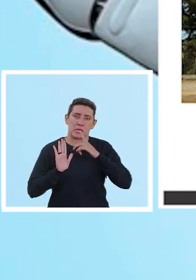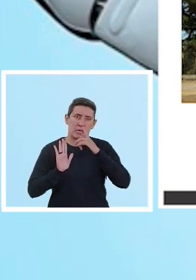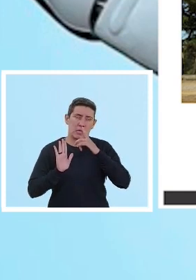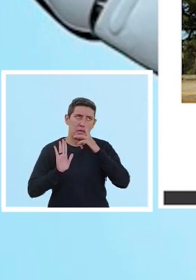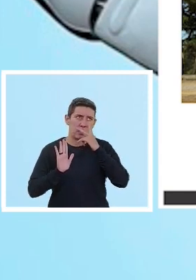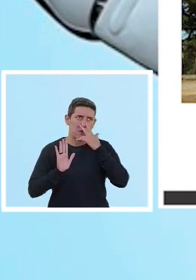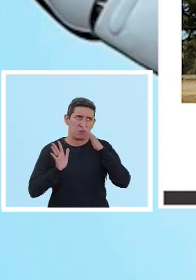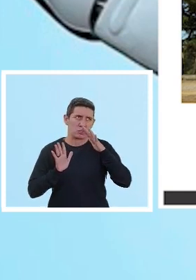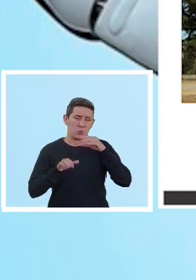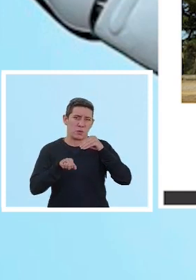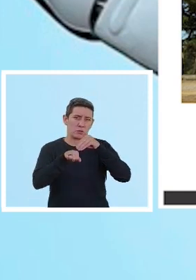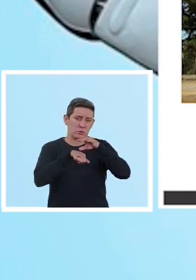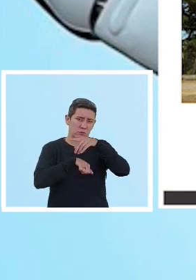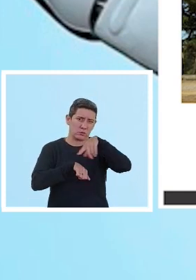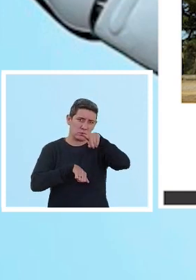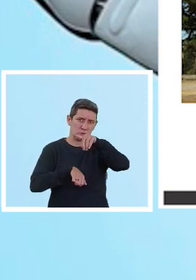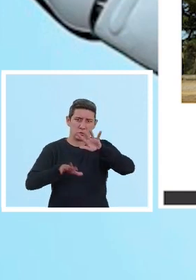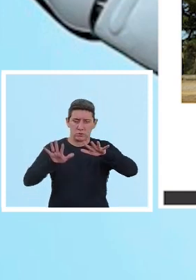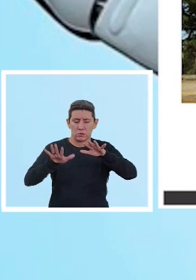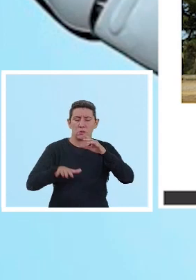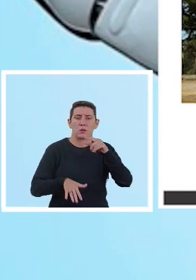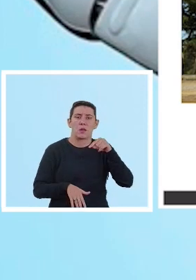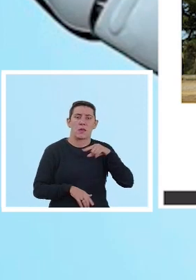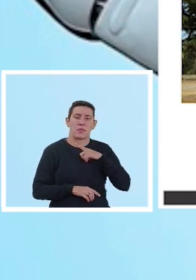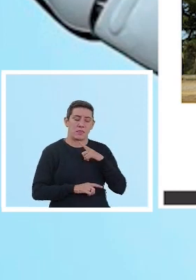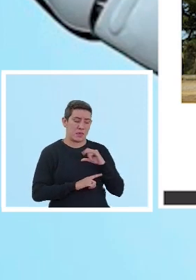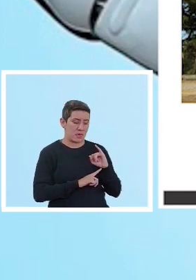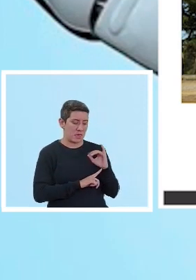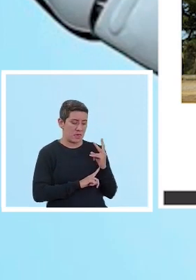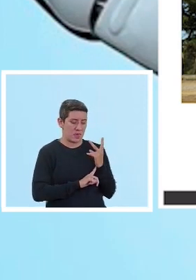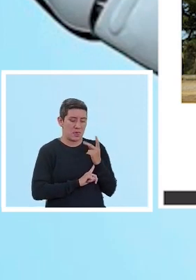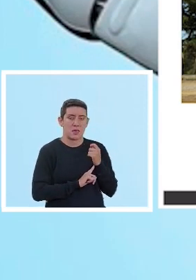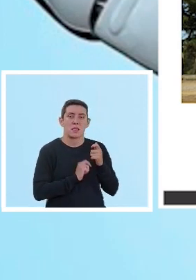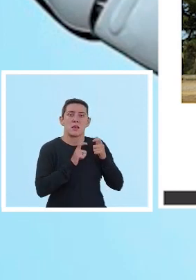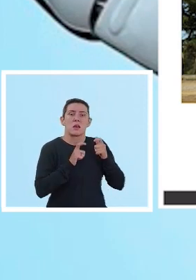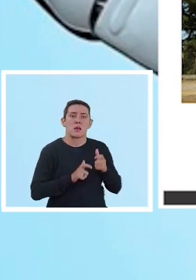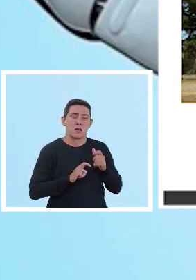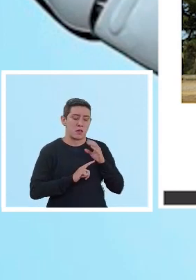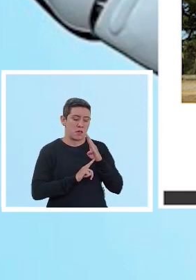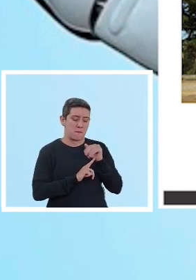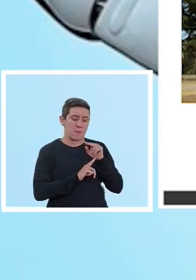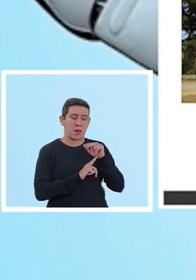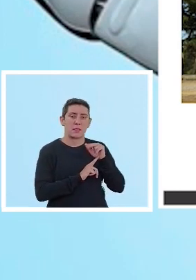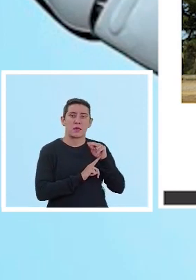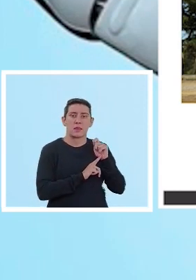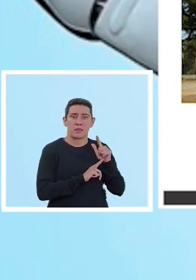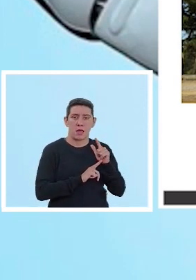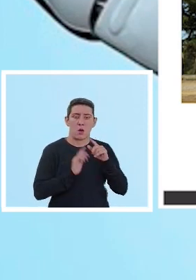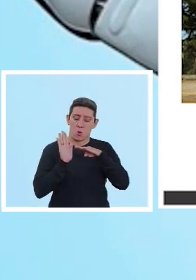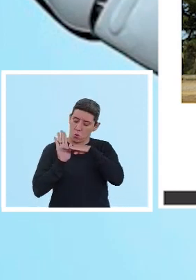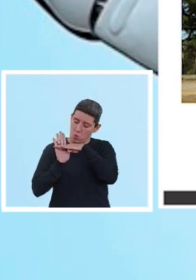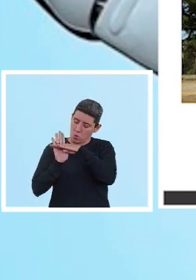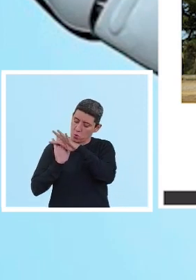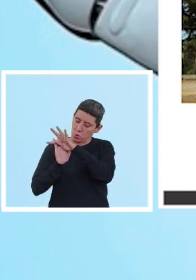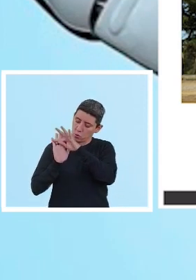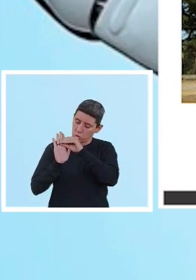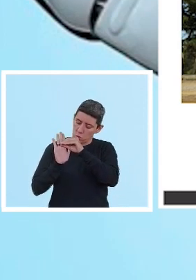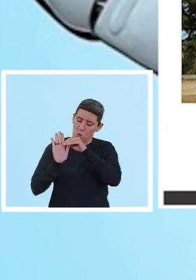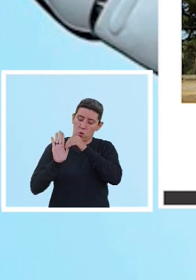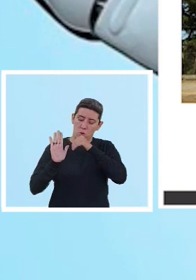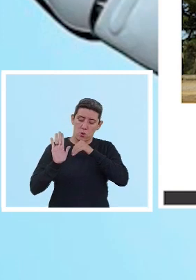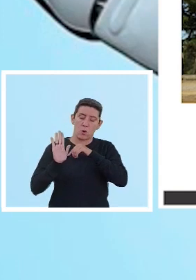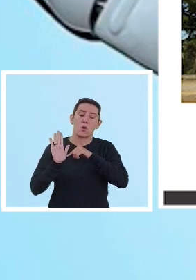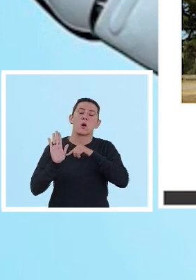20 se situar geograficamente nós temos a Ilha do Bananal aqui faz a fronteira entre o estado do Tocantins e o Mato Grosso